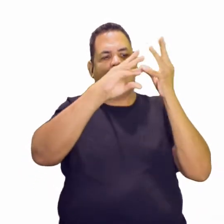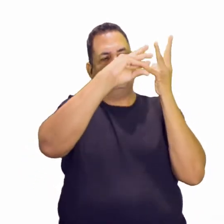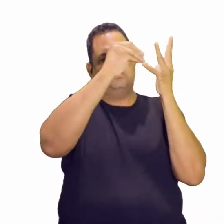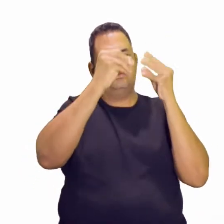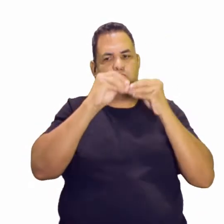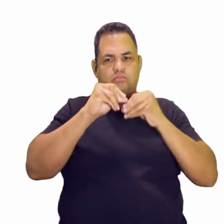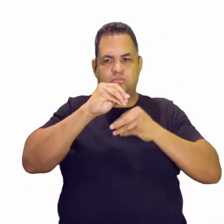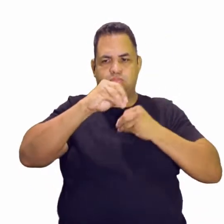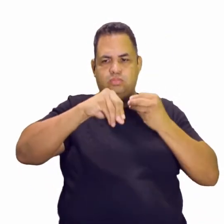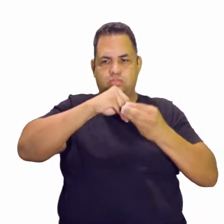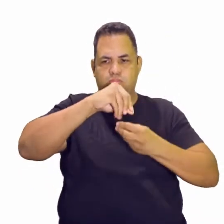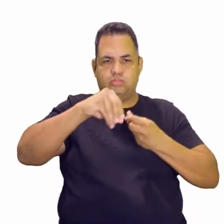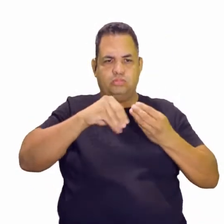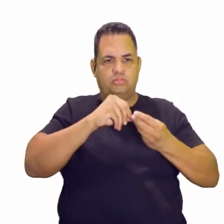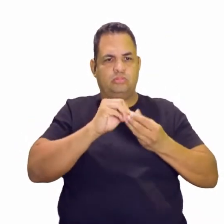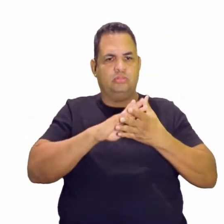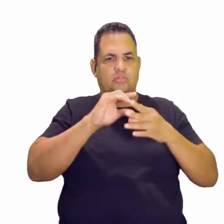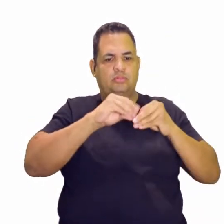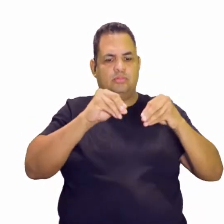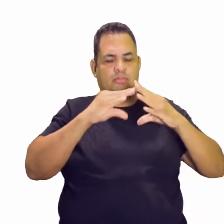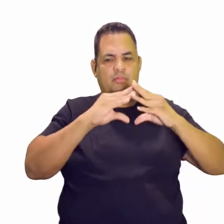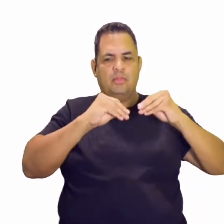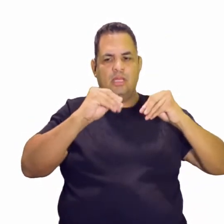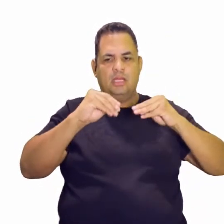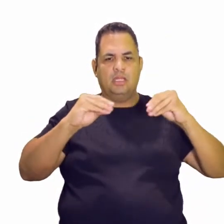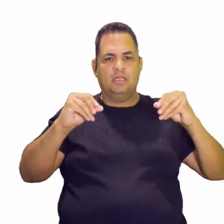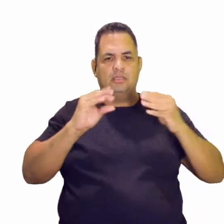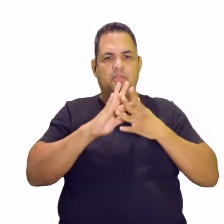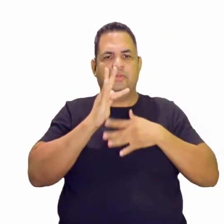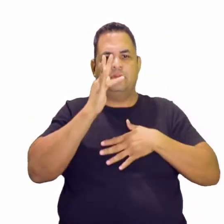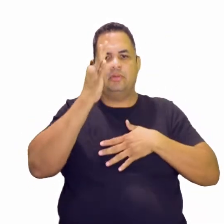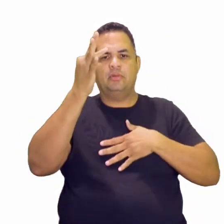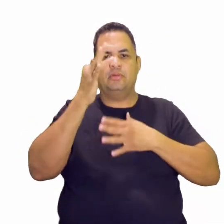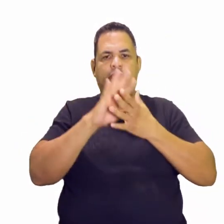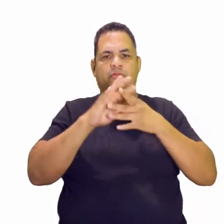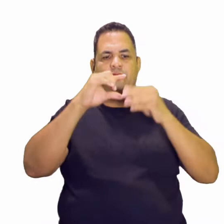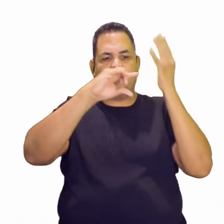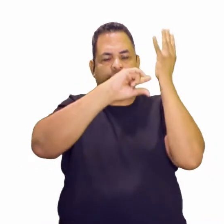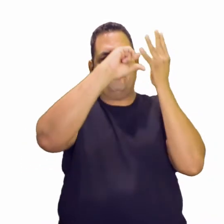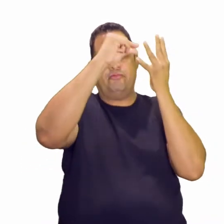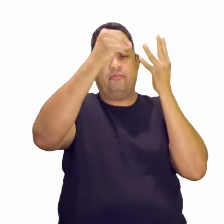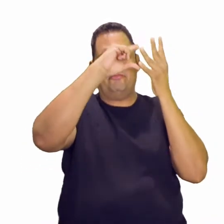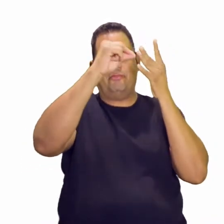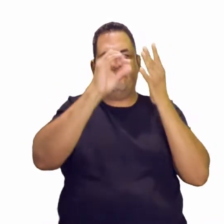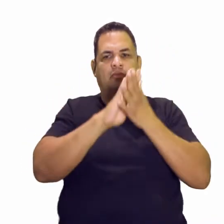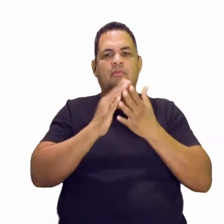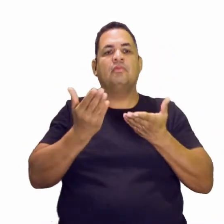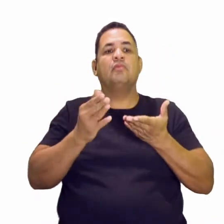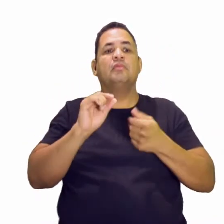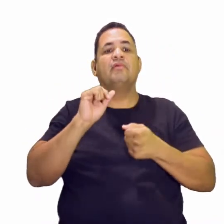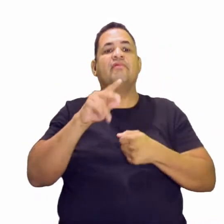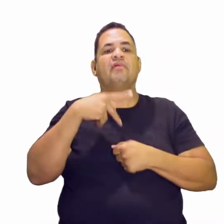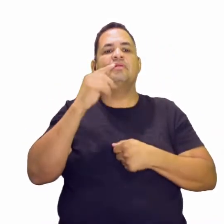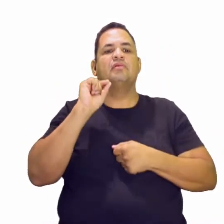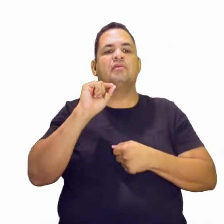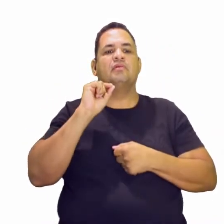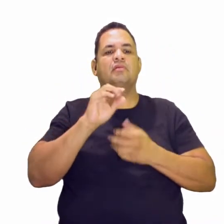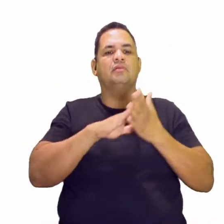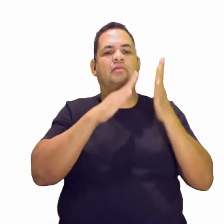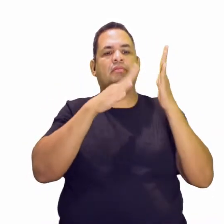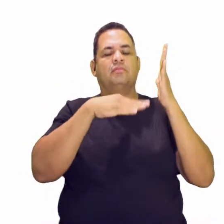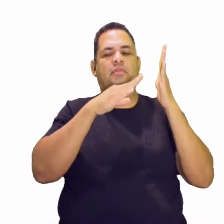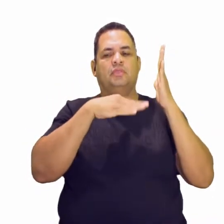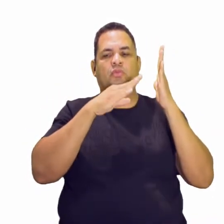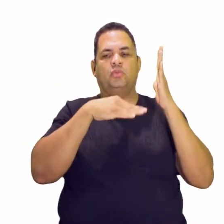coloridos, unidos a gravetos, palhas, flores e folhas exóticas. Trata-se de